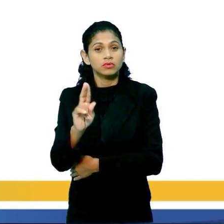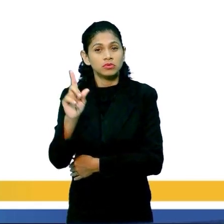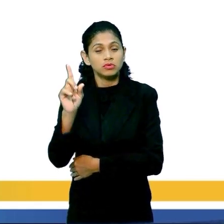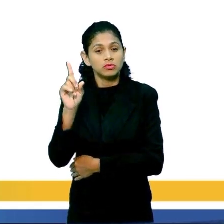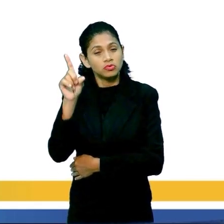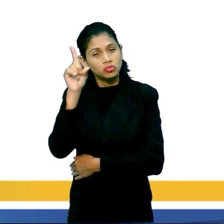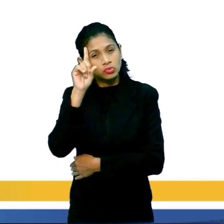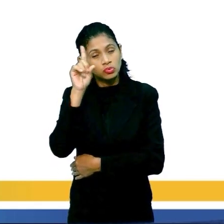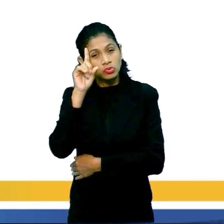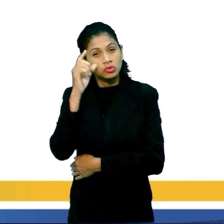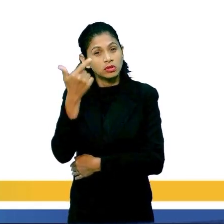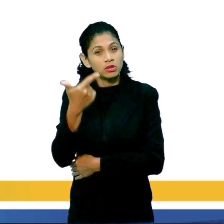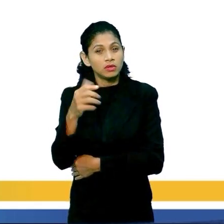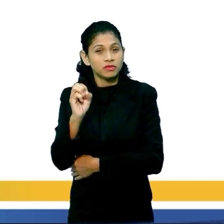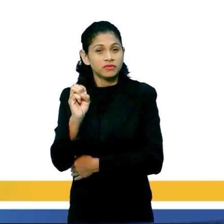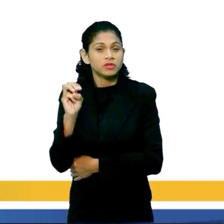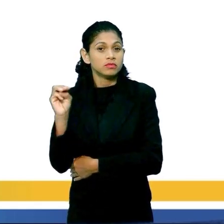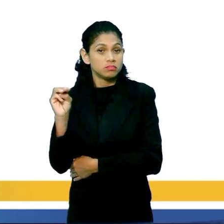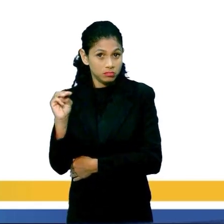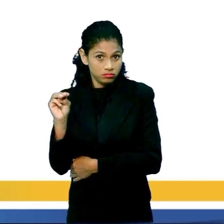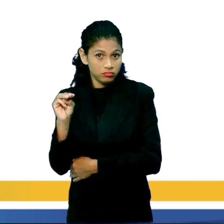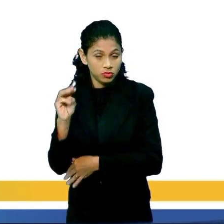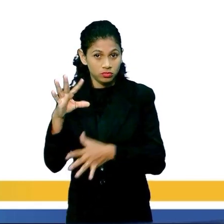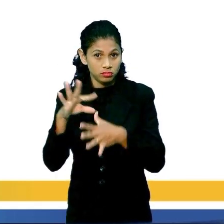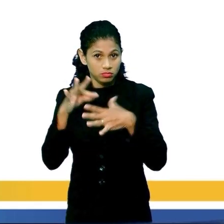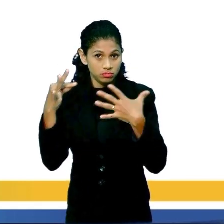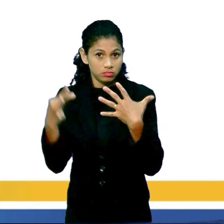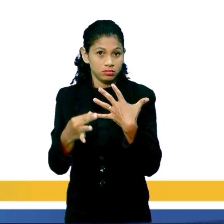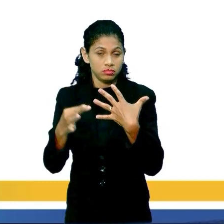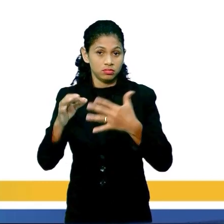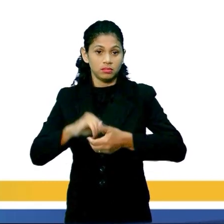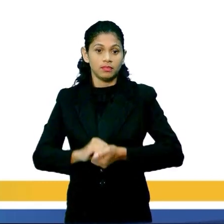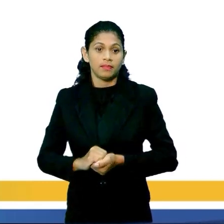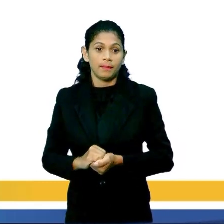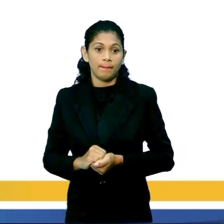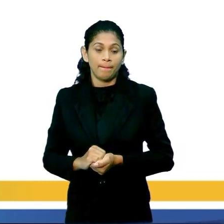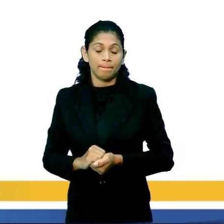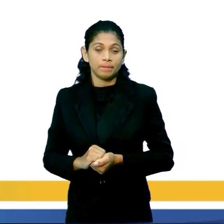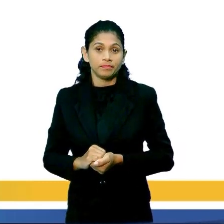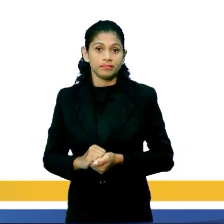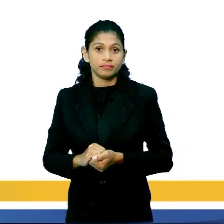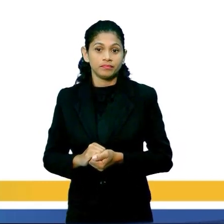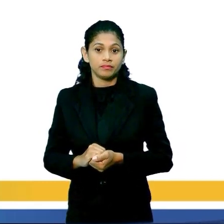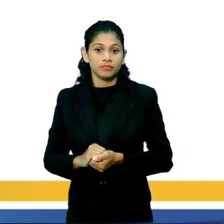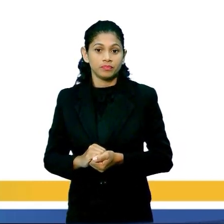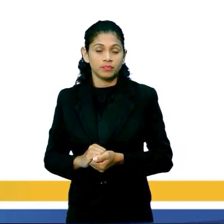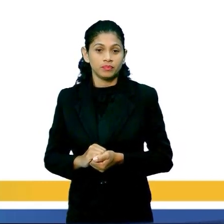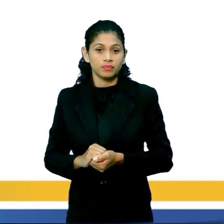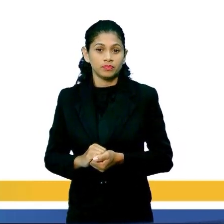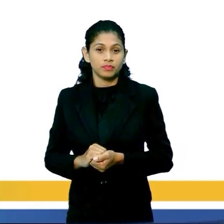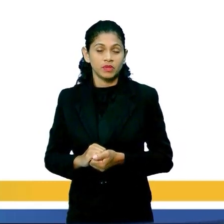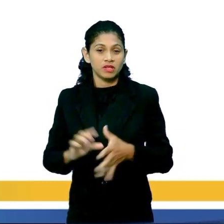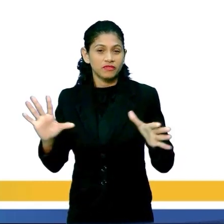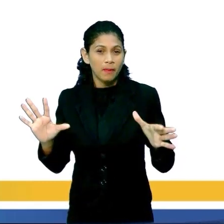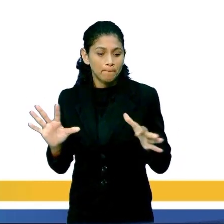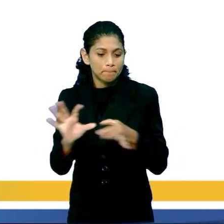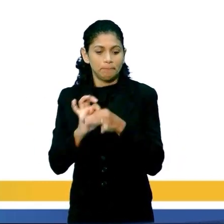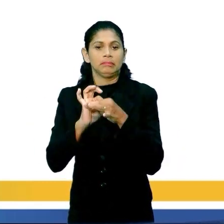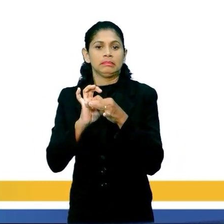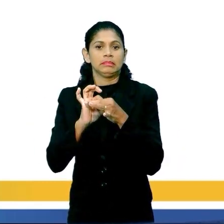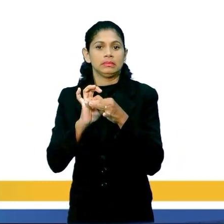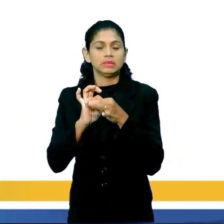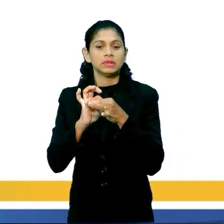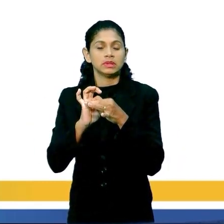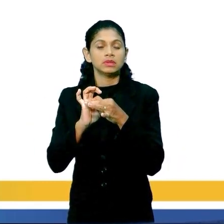20 minuto ao contrário ele falou que tava enganado né então se ele estava engajado ele estava preso né